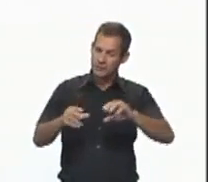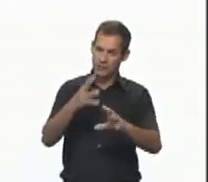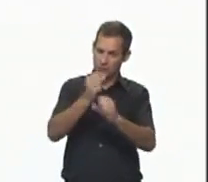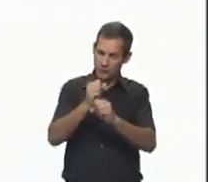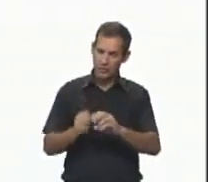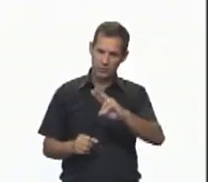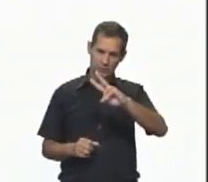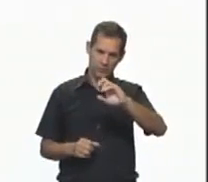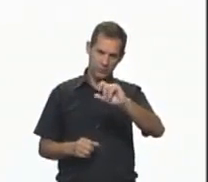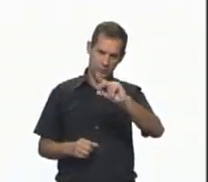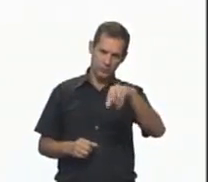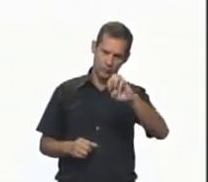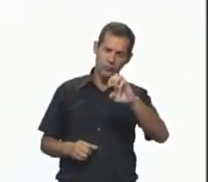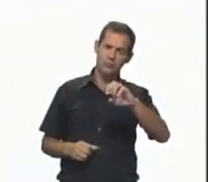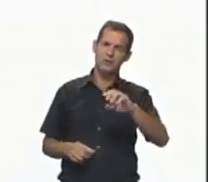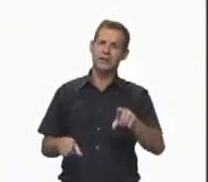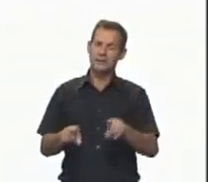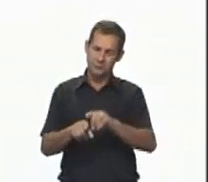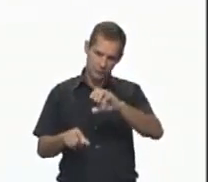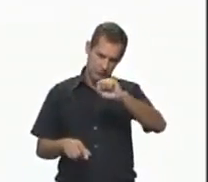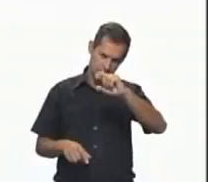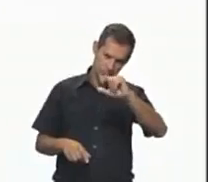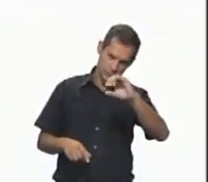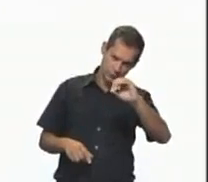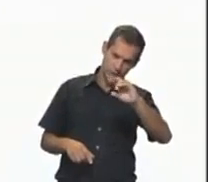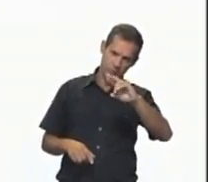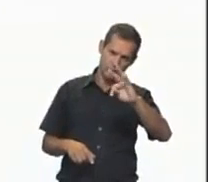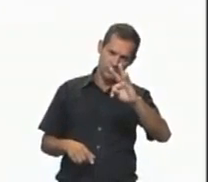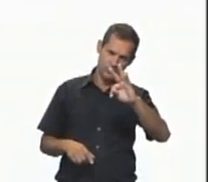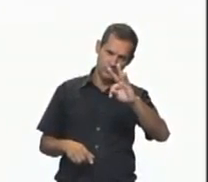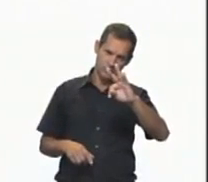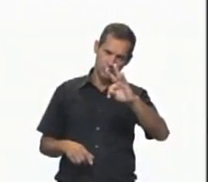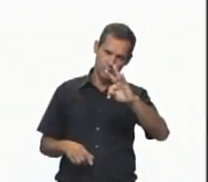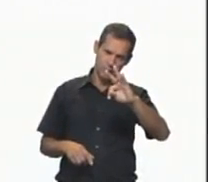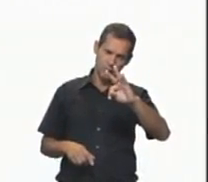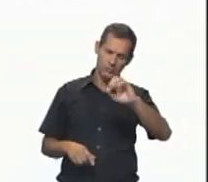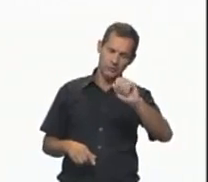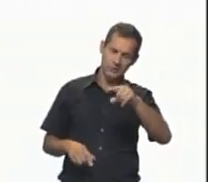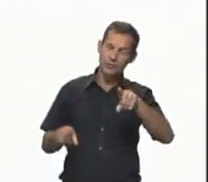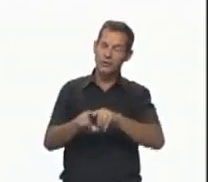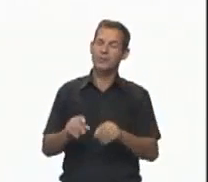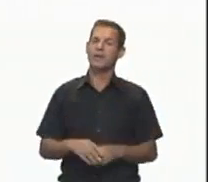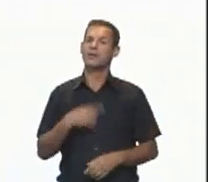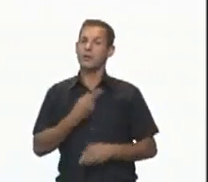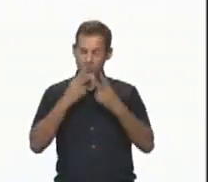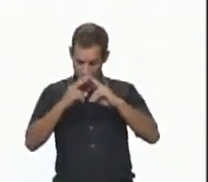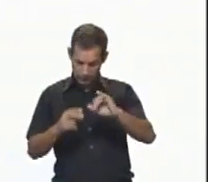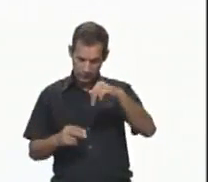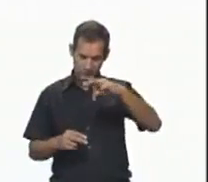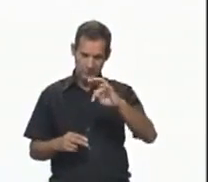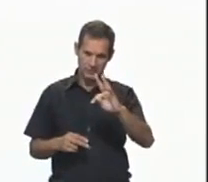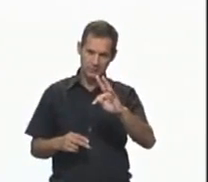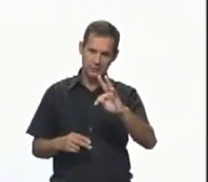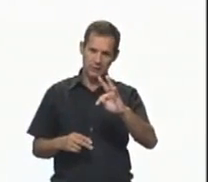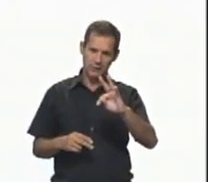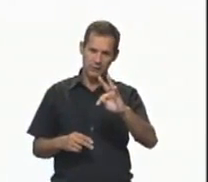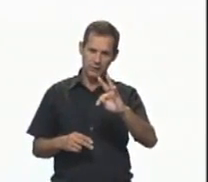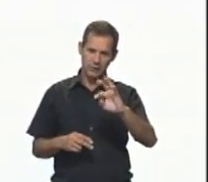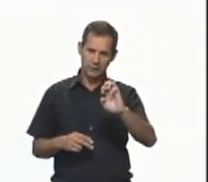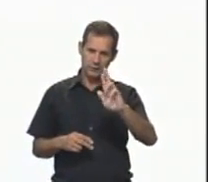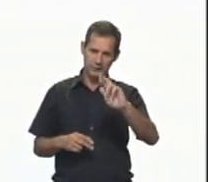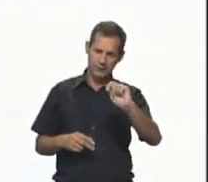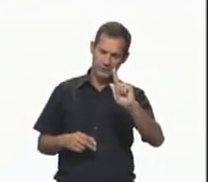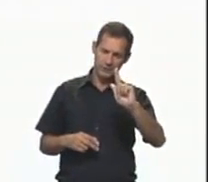cálculo do volume de sólidos de rotação ou sólidos de revolução. Também nós vimos sobre as integrais imediatas, que